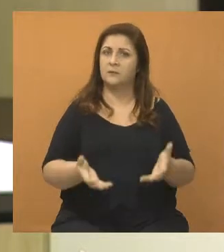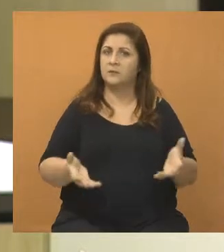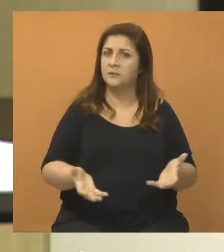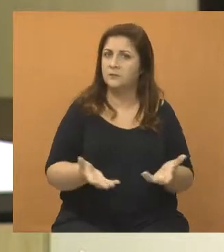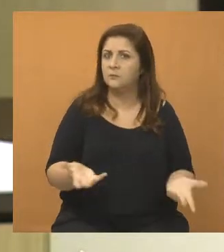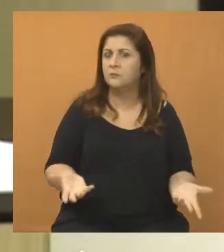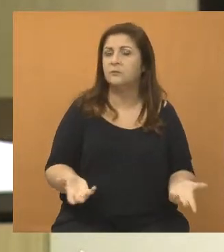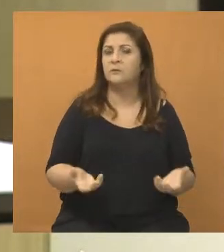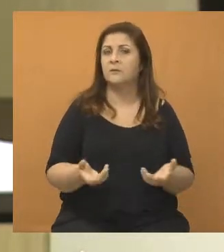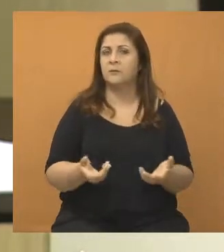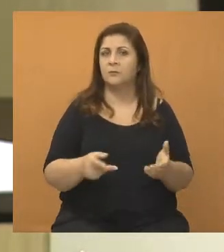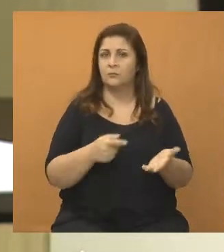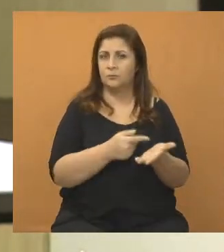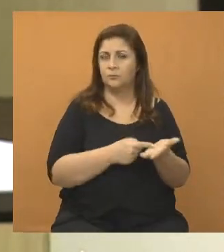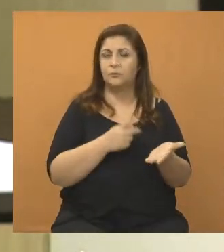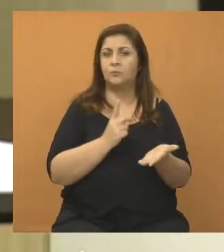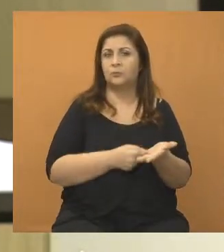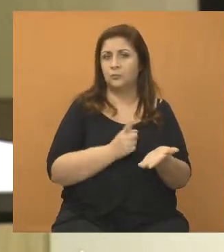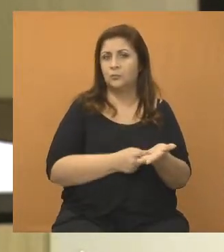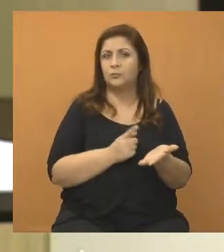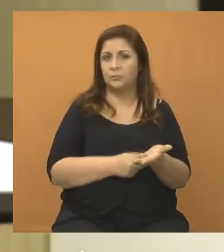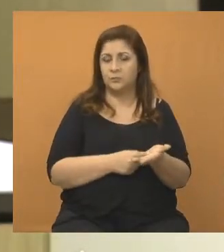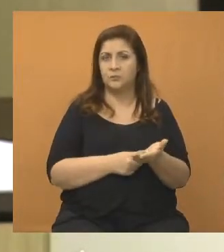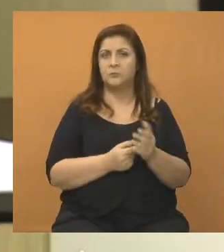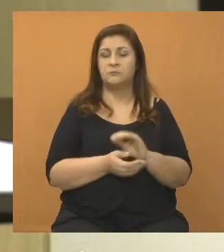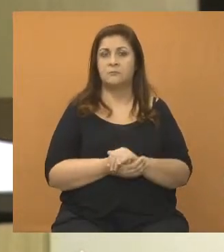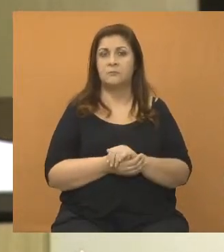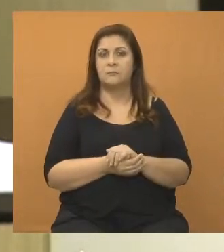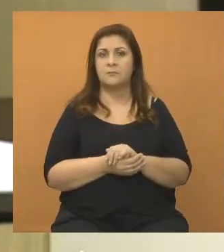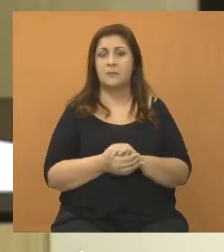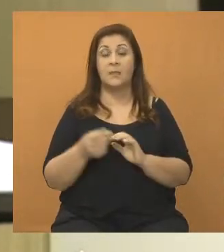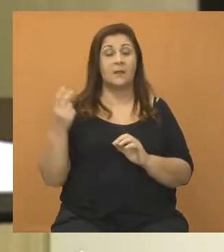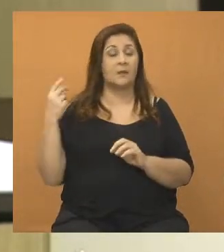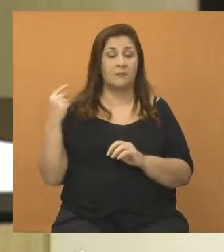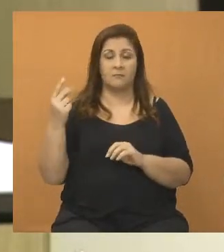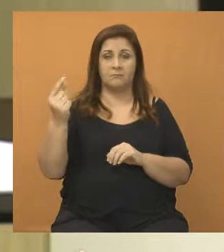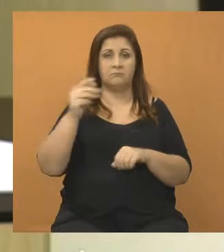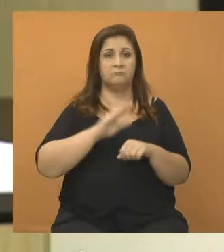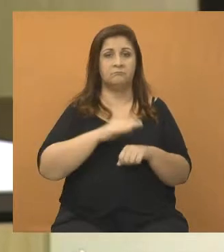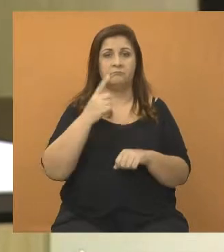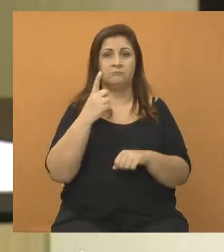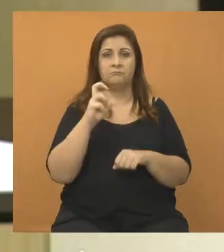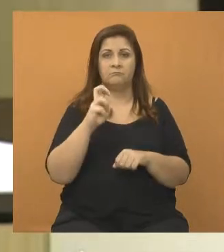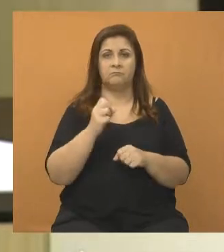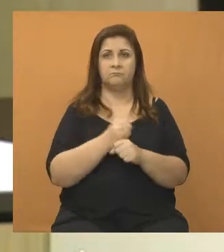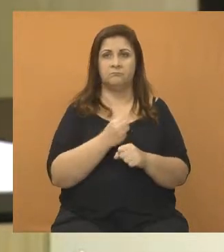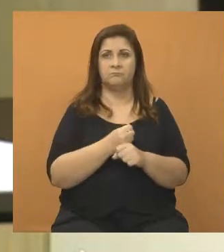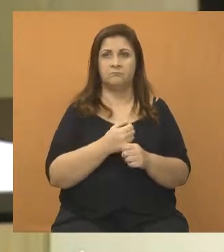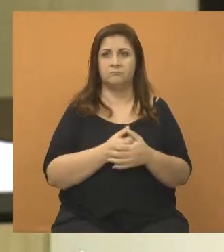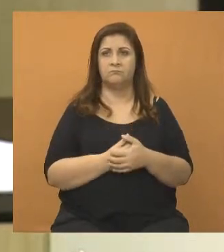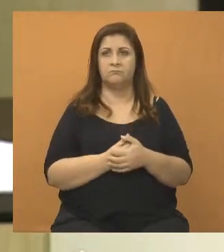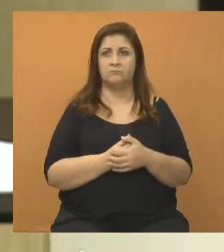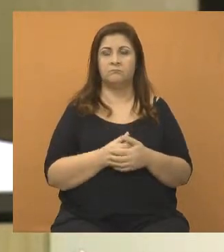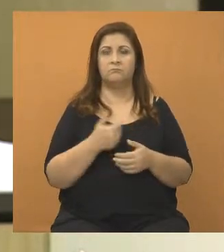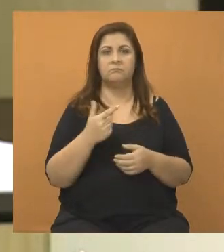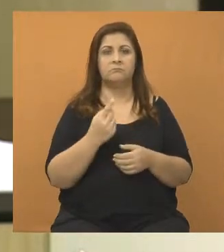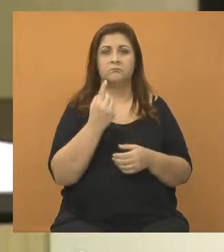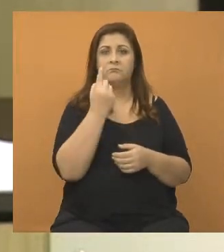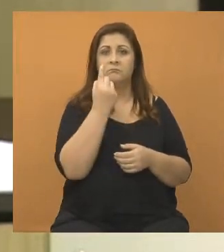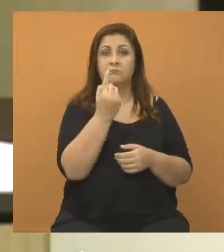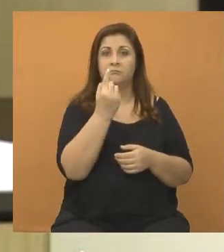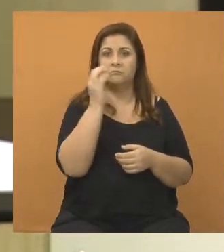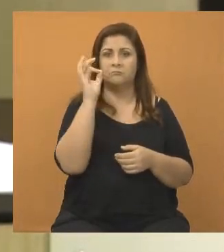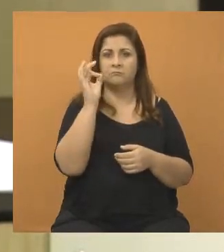culturais inscritos no município. Há mais de 15 anos, não se aplica